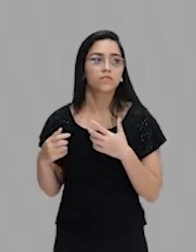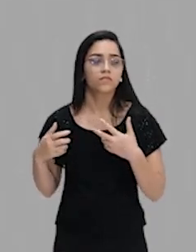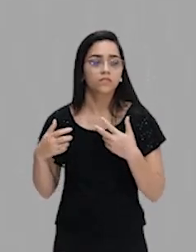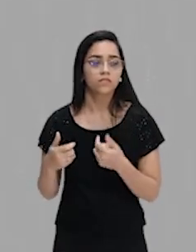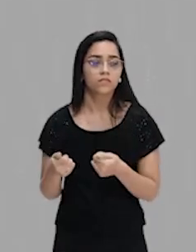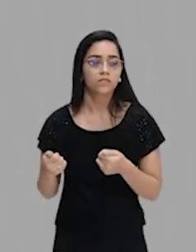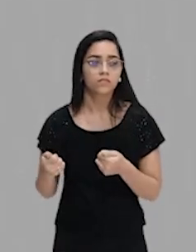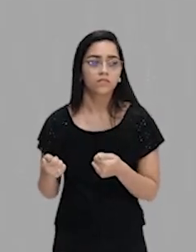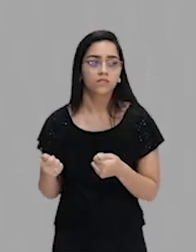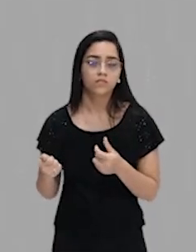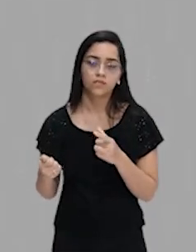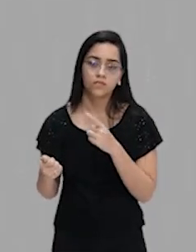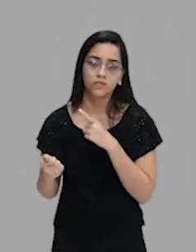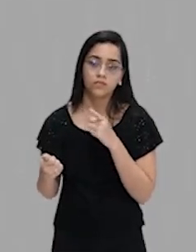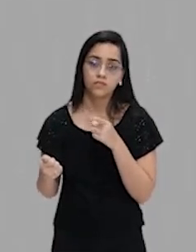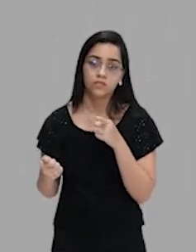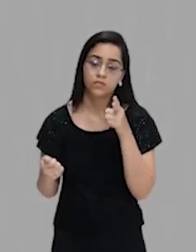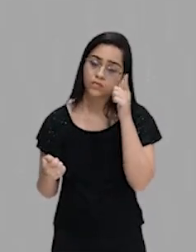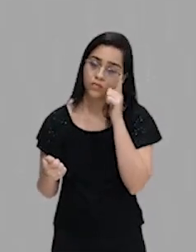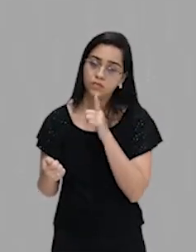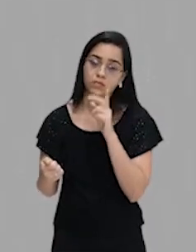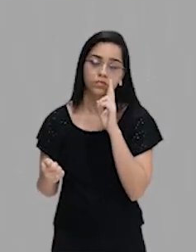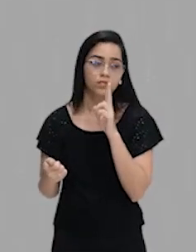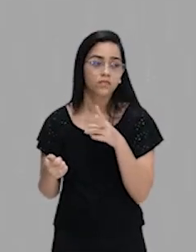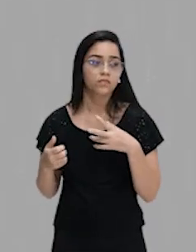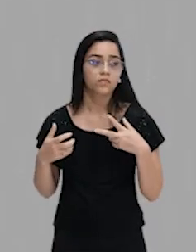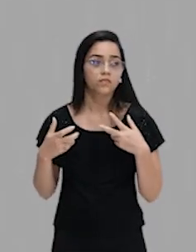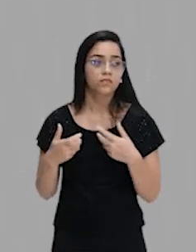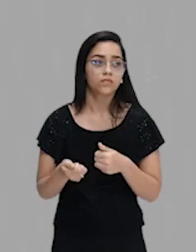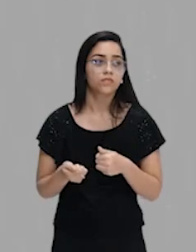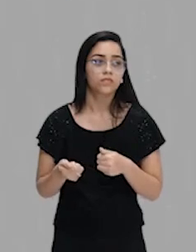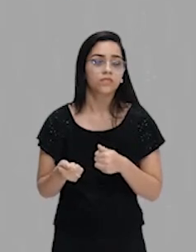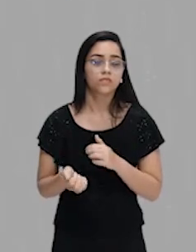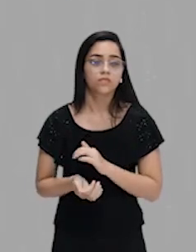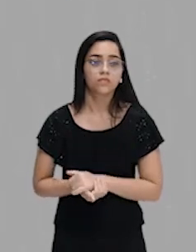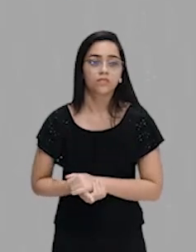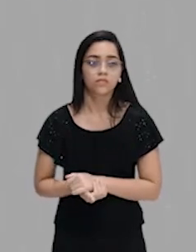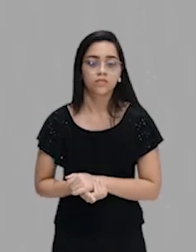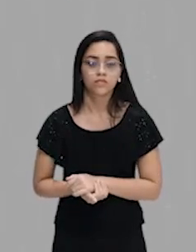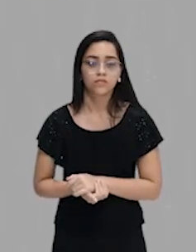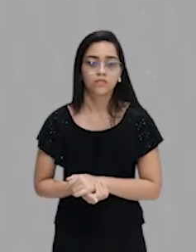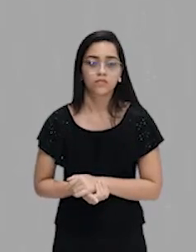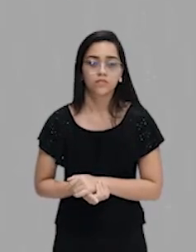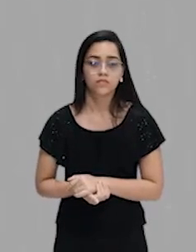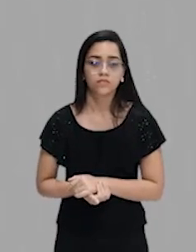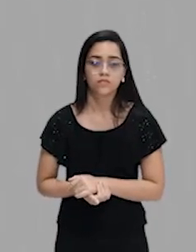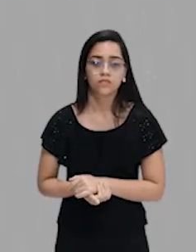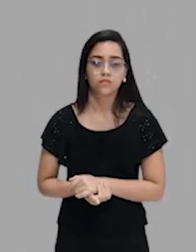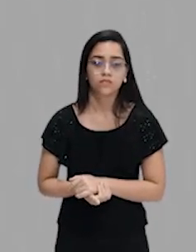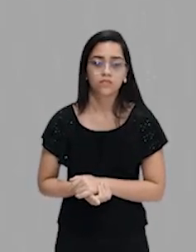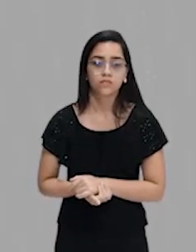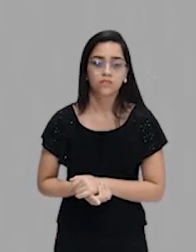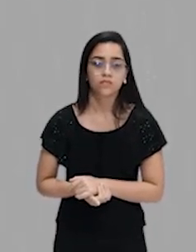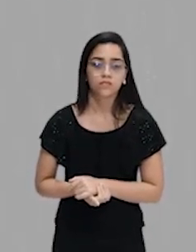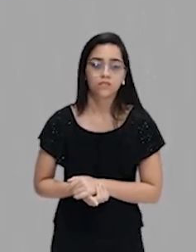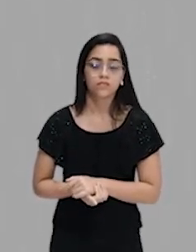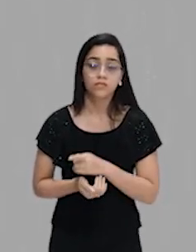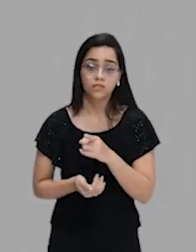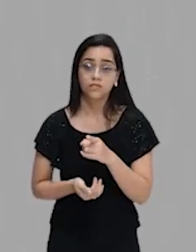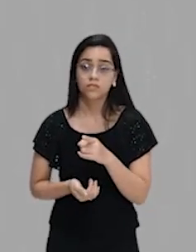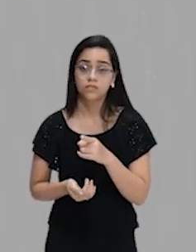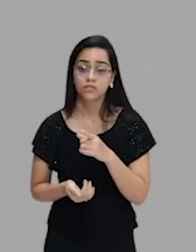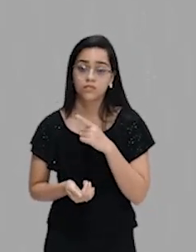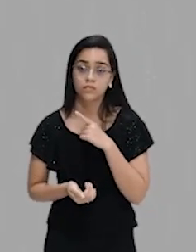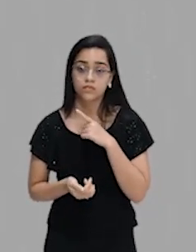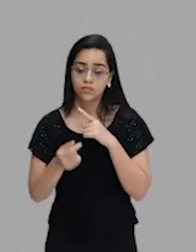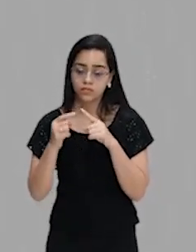horizonte, e a partir desse horizonte você consegue ver essa esfera celeste, né, a esfera do céu com os astros. Então, ali